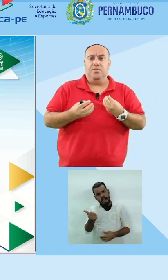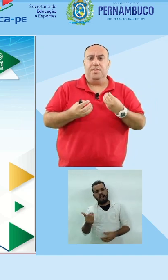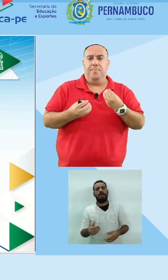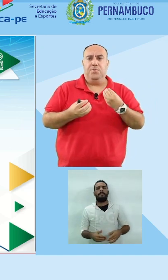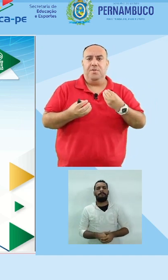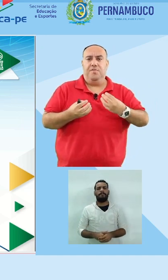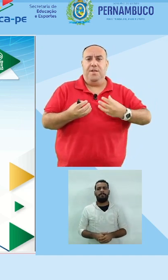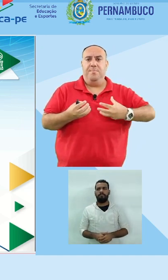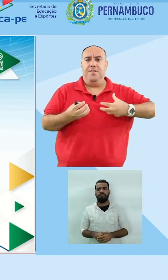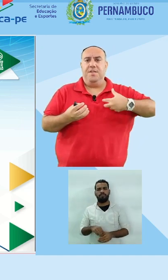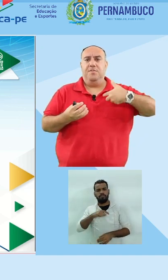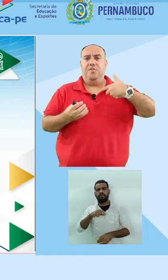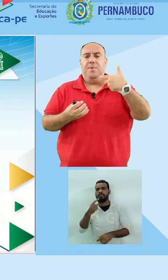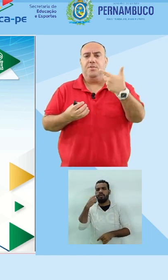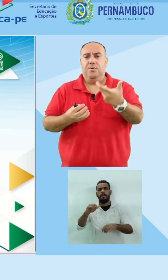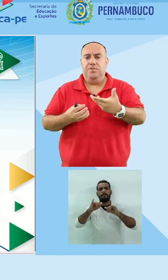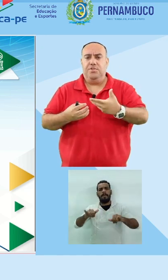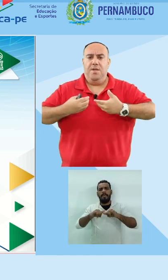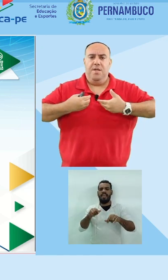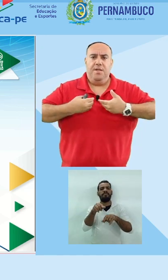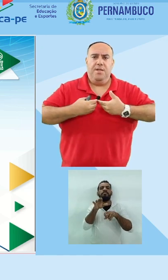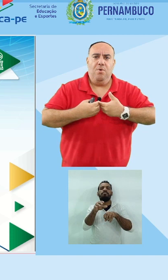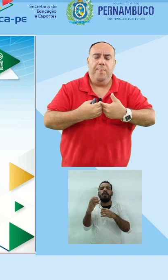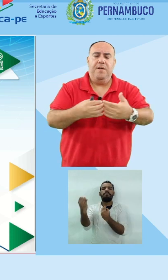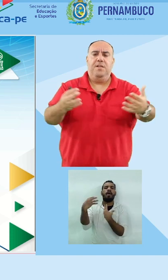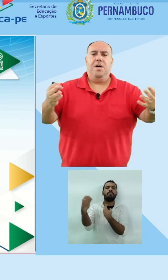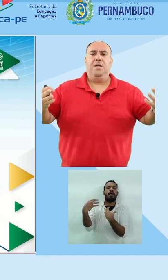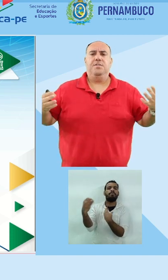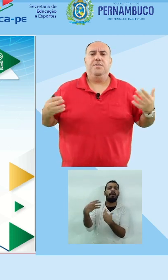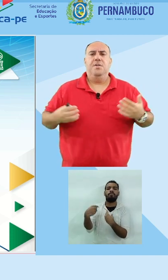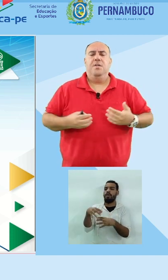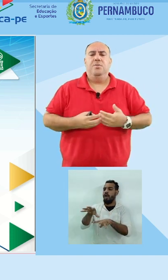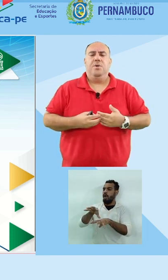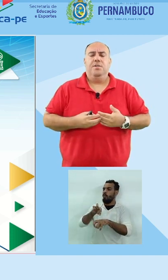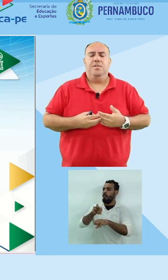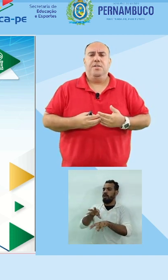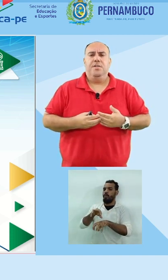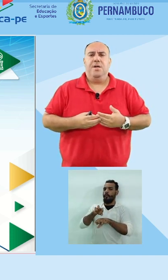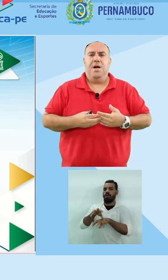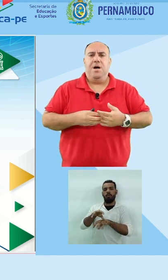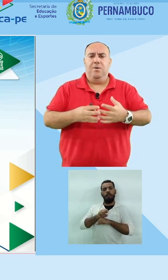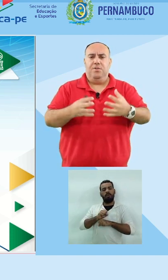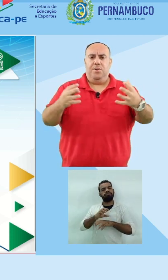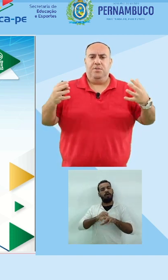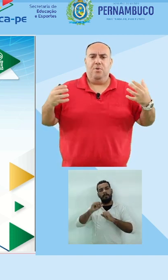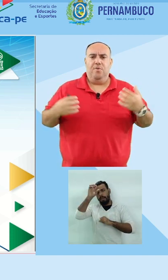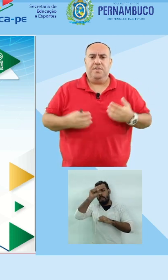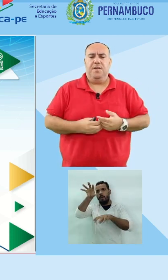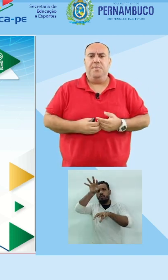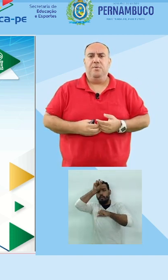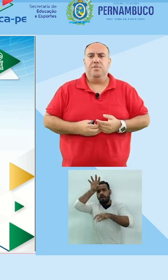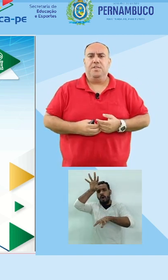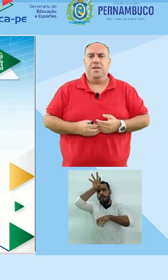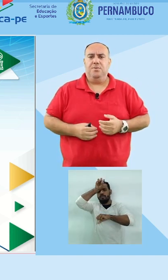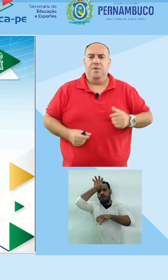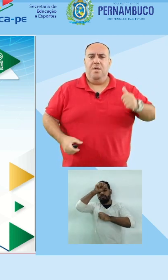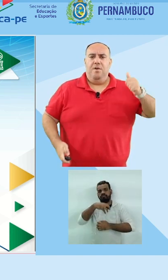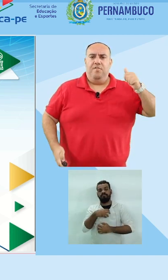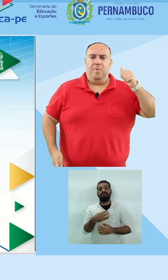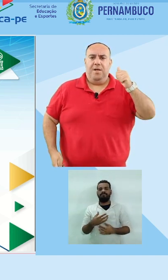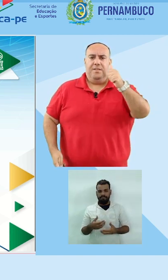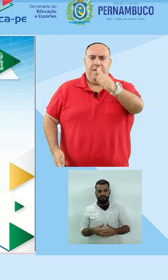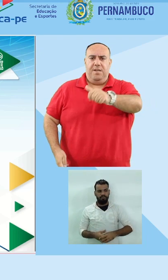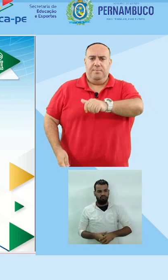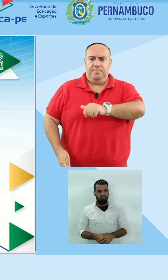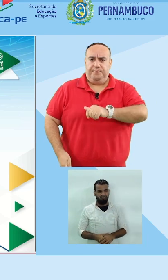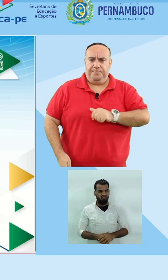informações, você é a pessoa que vai emitir as informações e compartilhá-las durante a aula, durante uma conversa de amigos, tá certo?